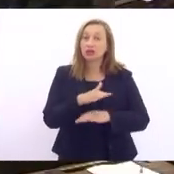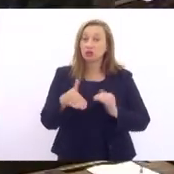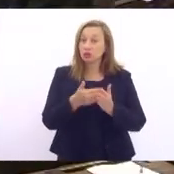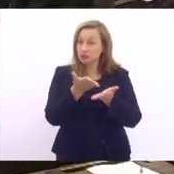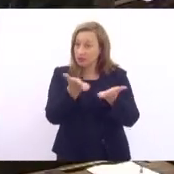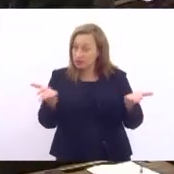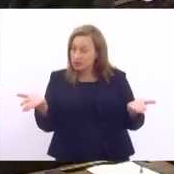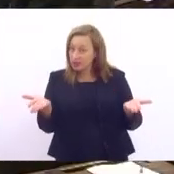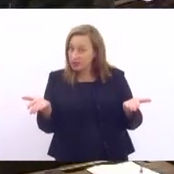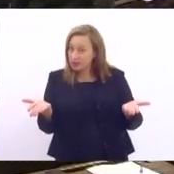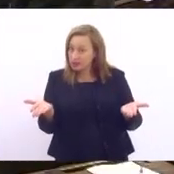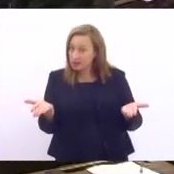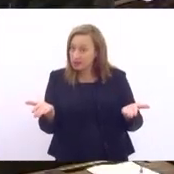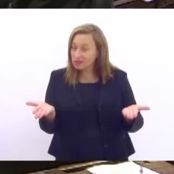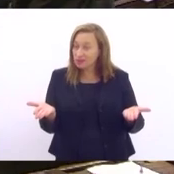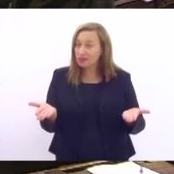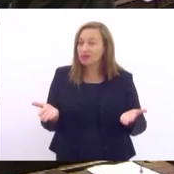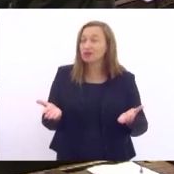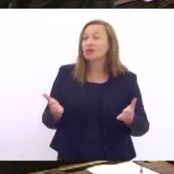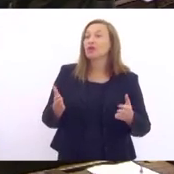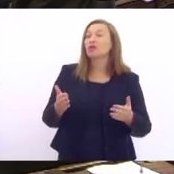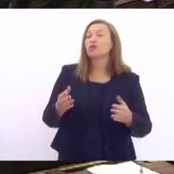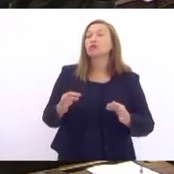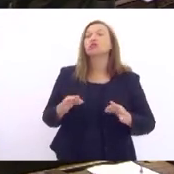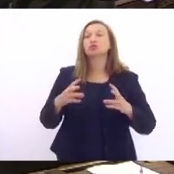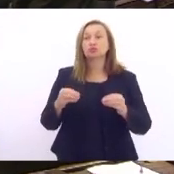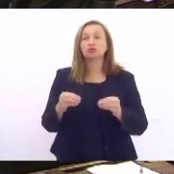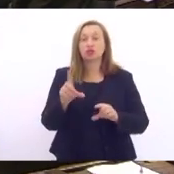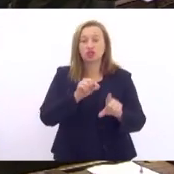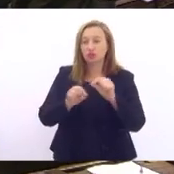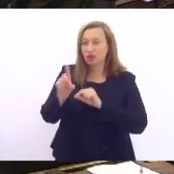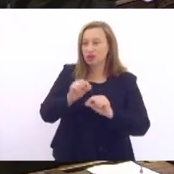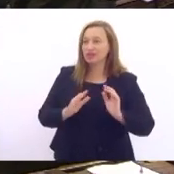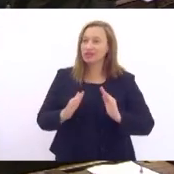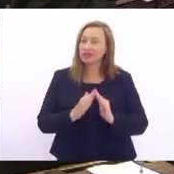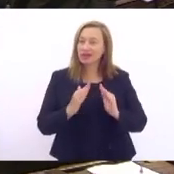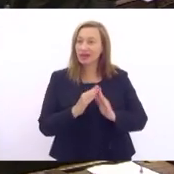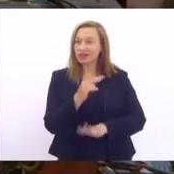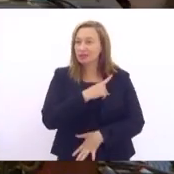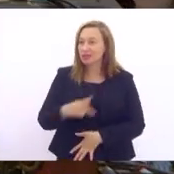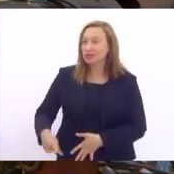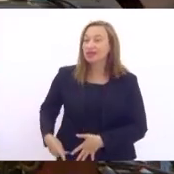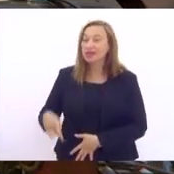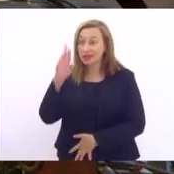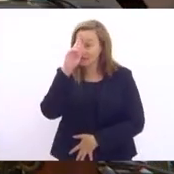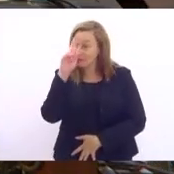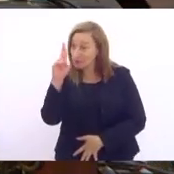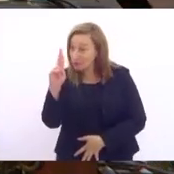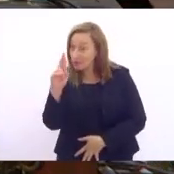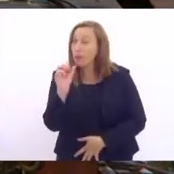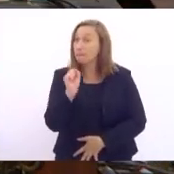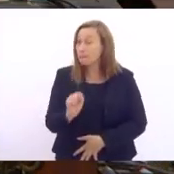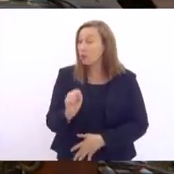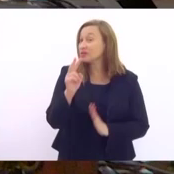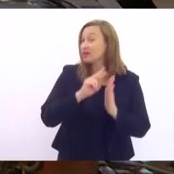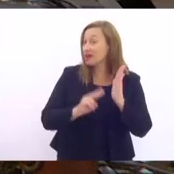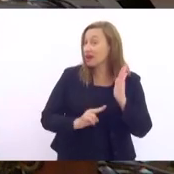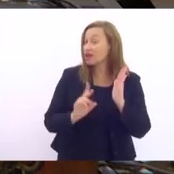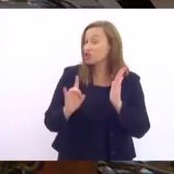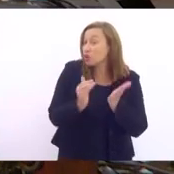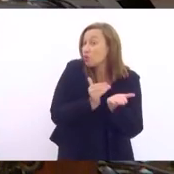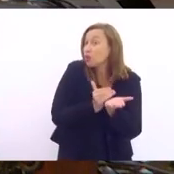decidido tudo aqui nessa casa, na nossa presidência, que a senhora possa ler o início apenas, a primeira folha, a